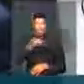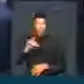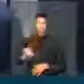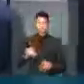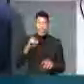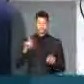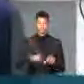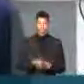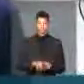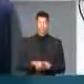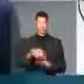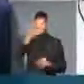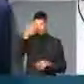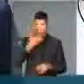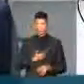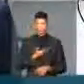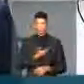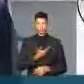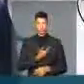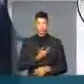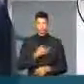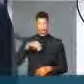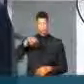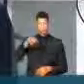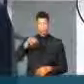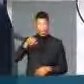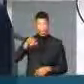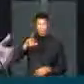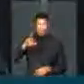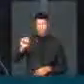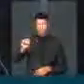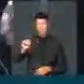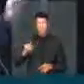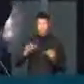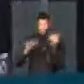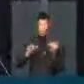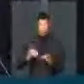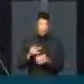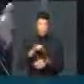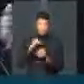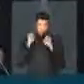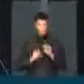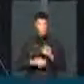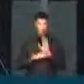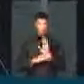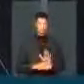e também na postura do colega Miro Teixeira, que com certeza